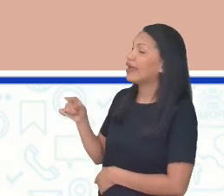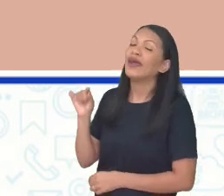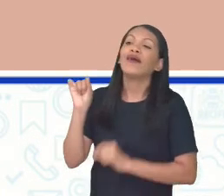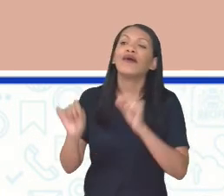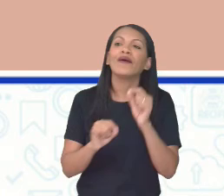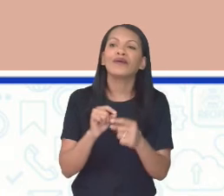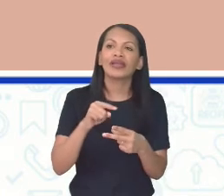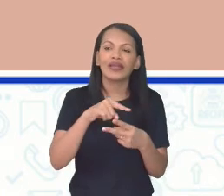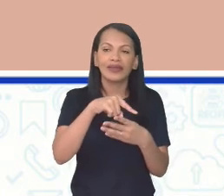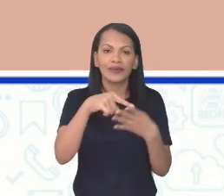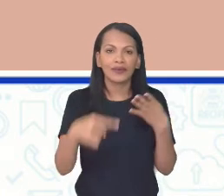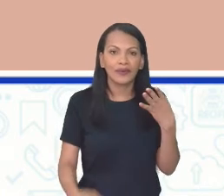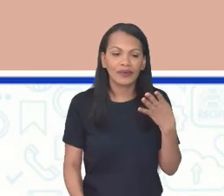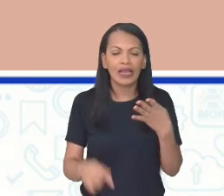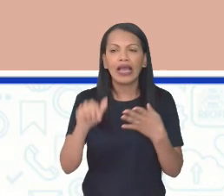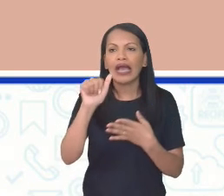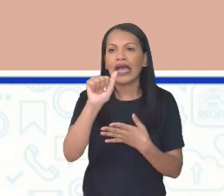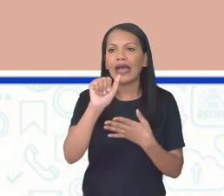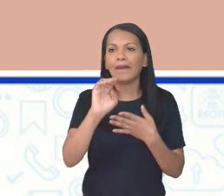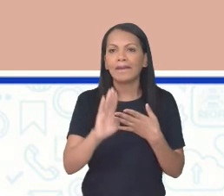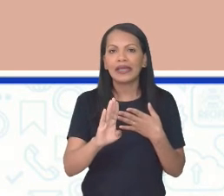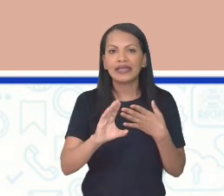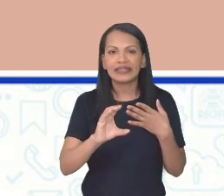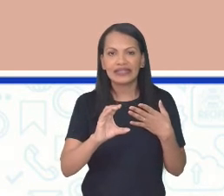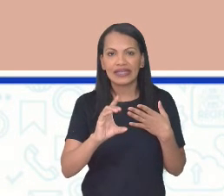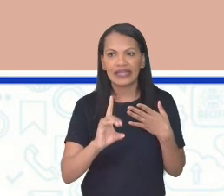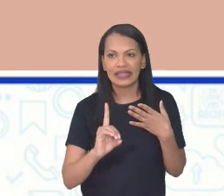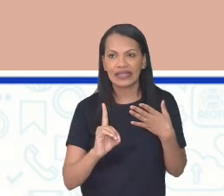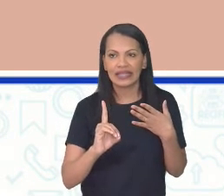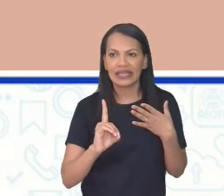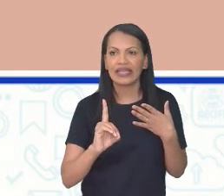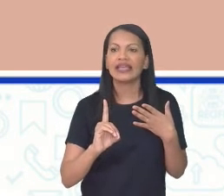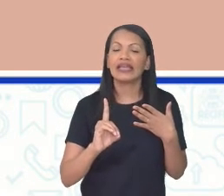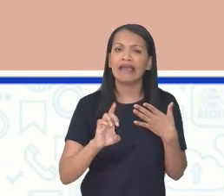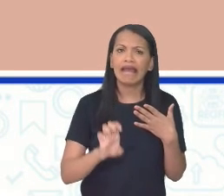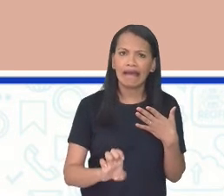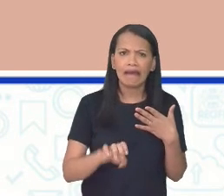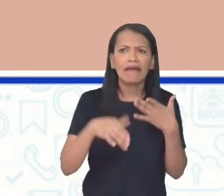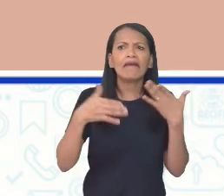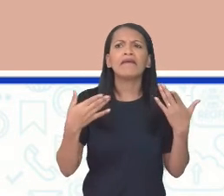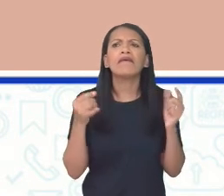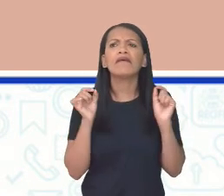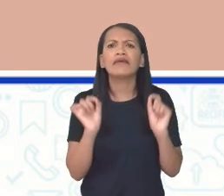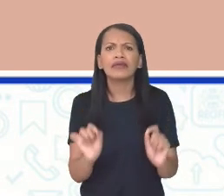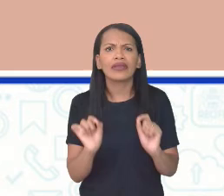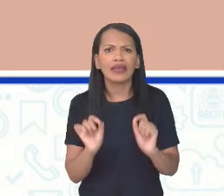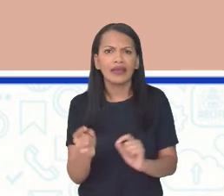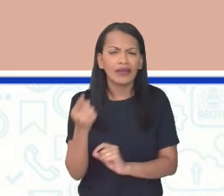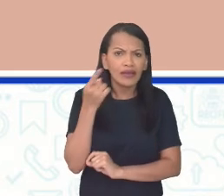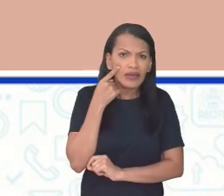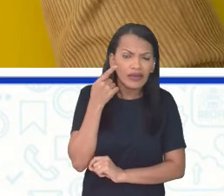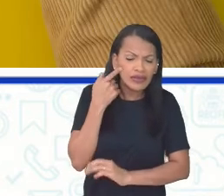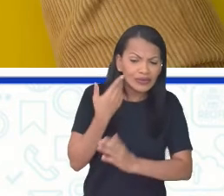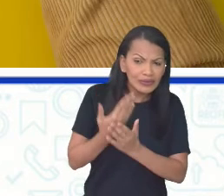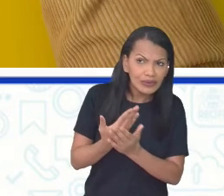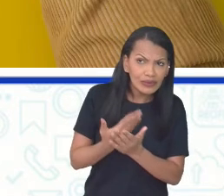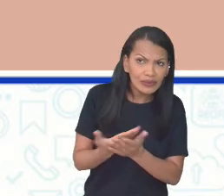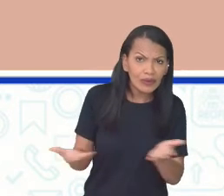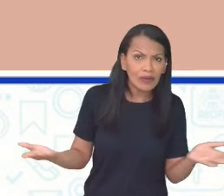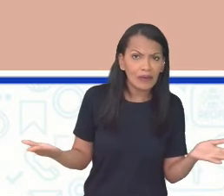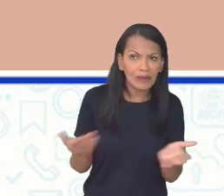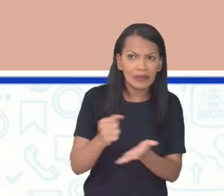dentro, não é? Do conteúdo antonímia e sinonímia, diante do que vimos